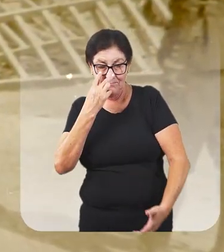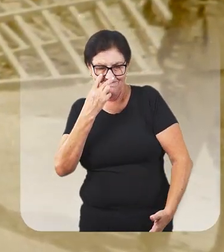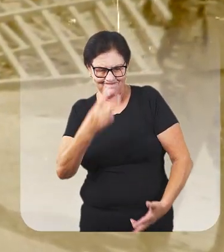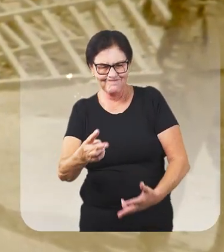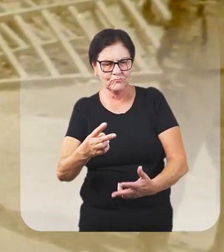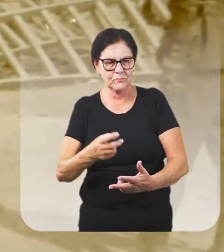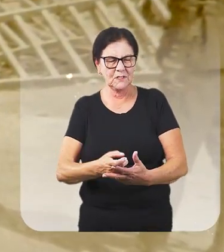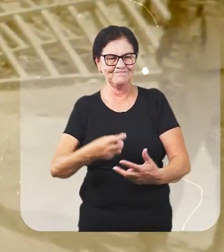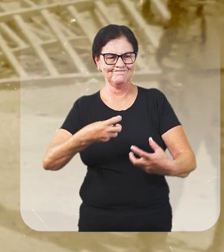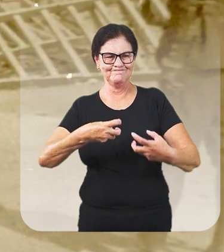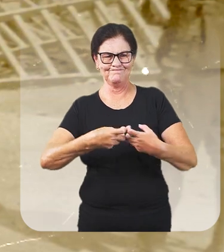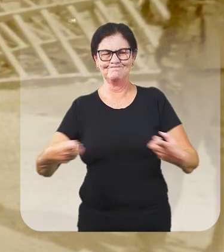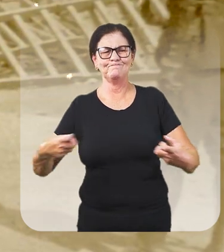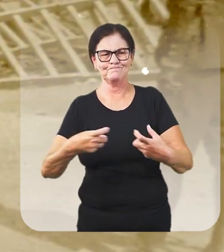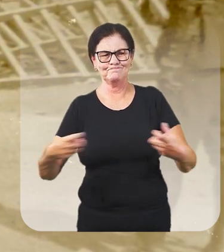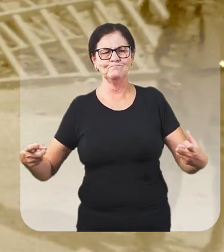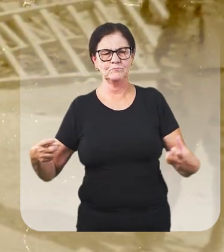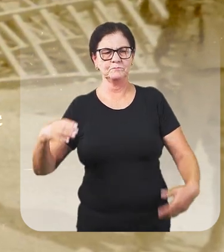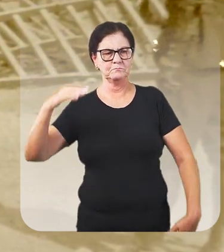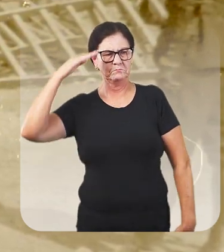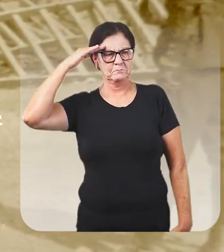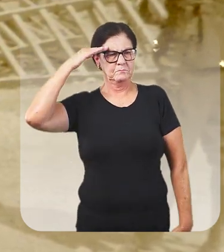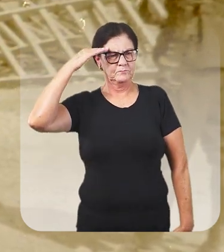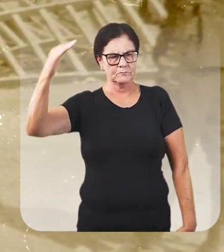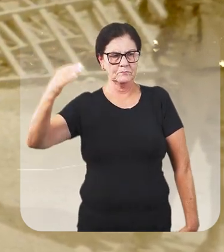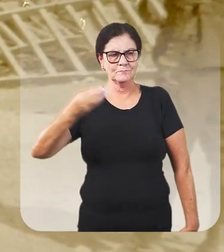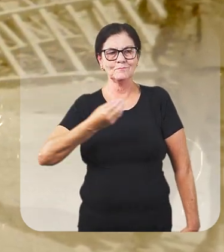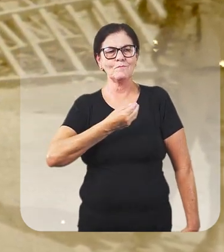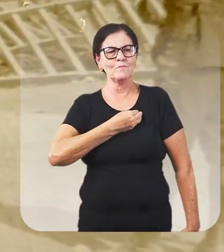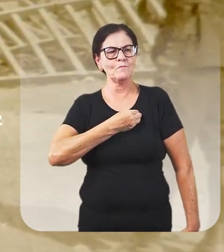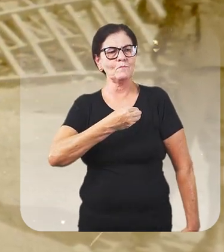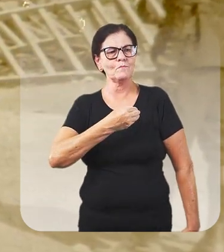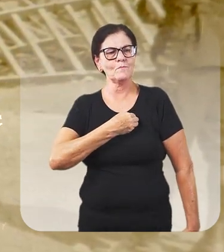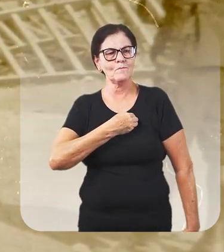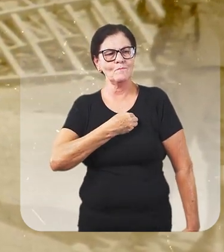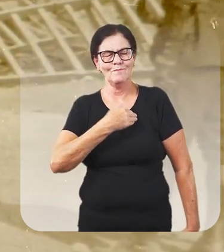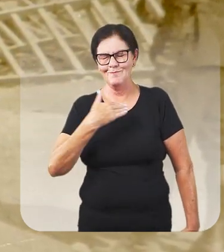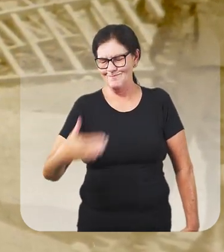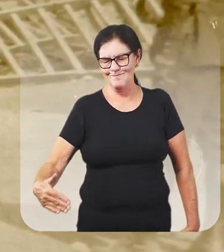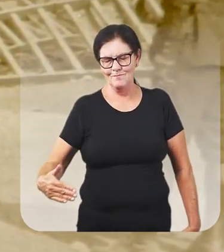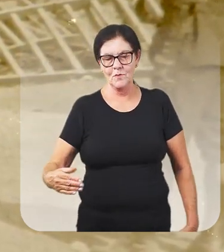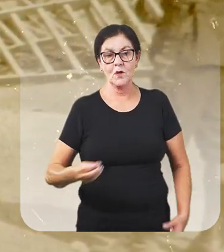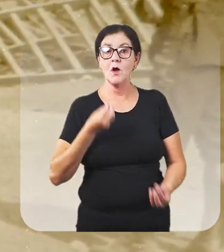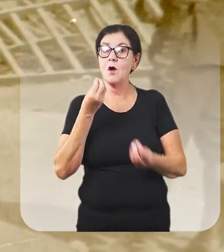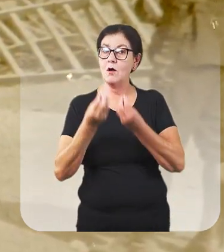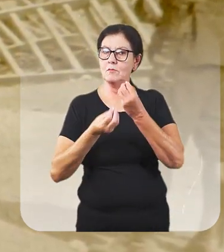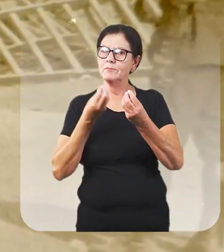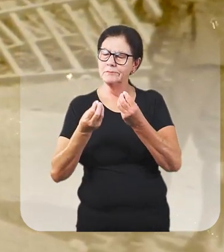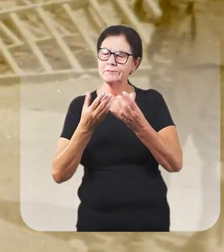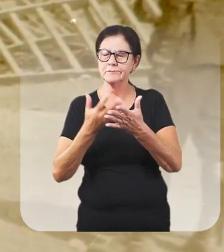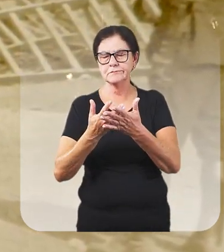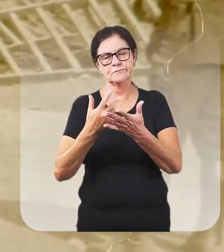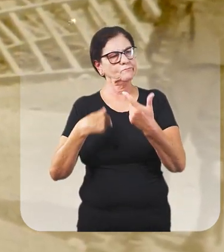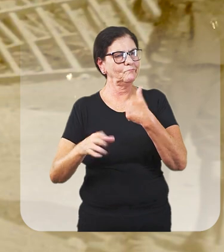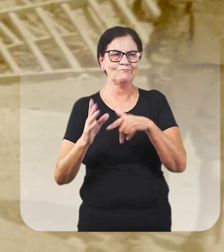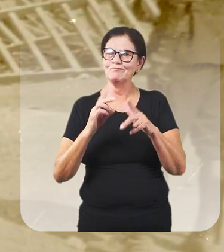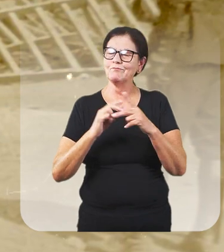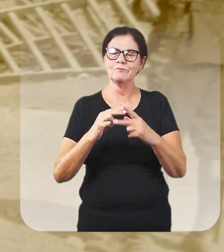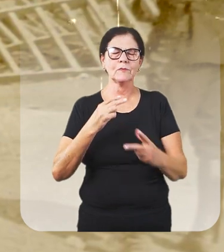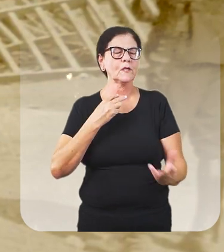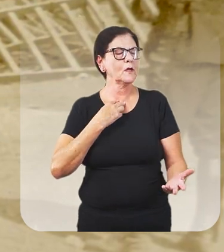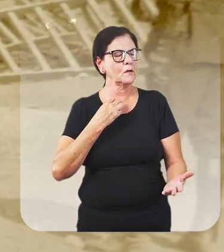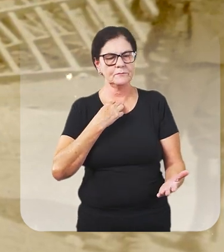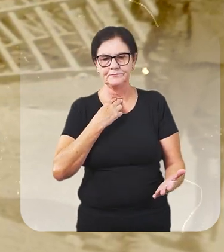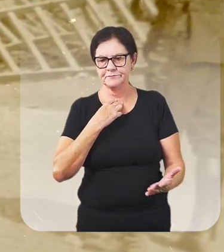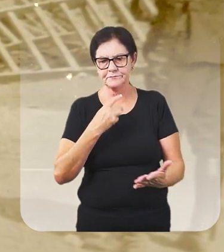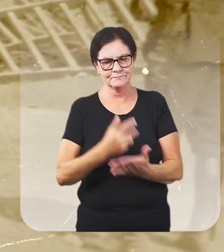como um ataque direto à honra do exército e para muitos militares, especialmente os jovens oficiais, isso não podia